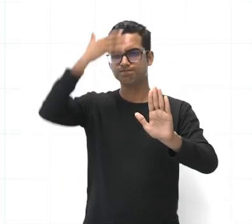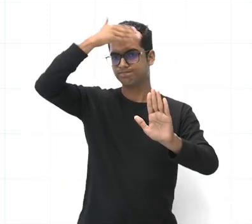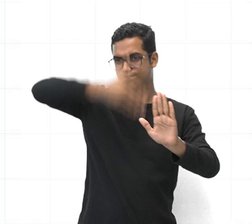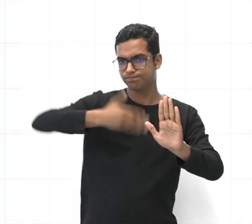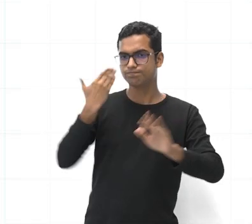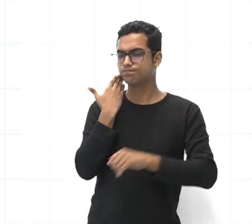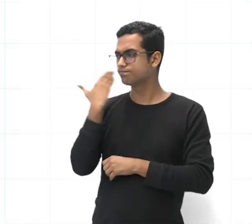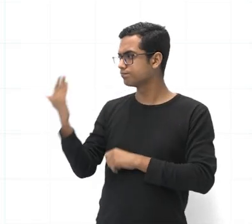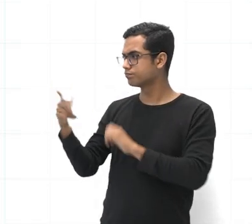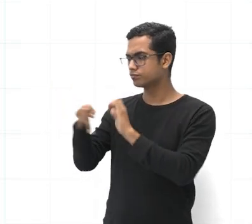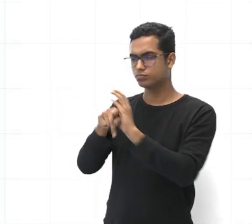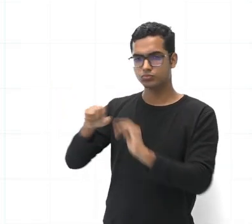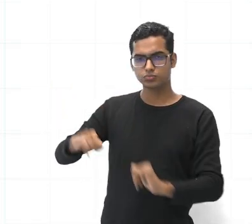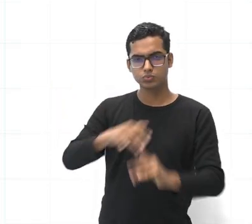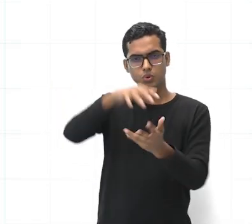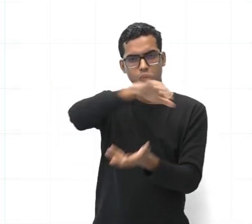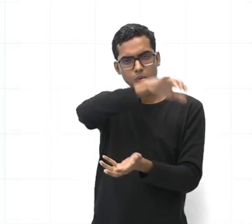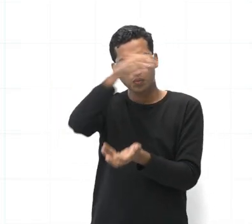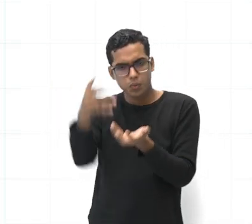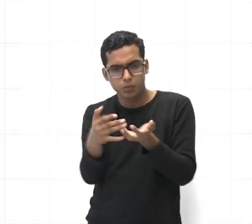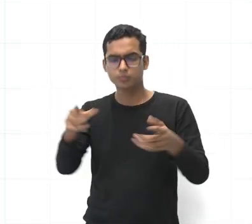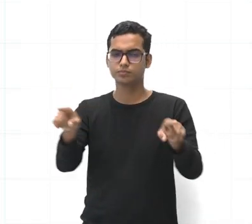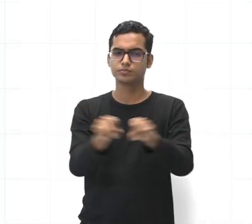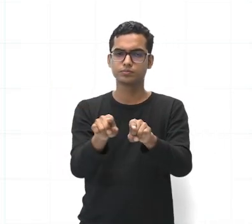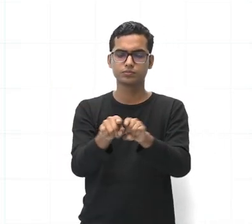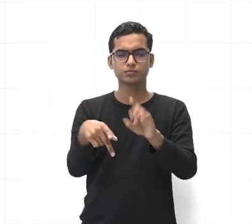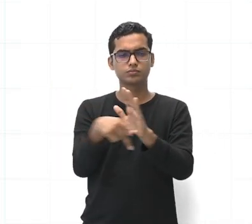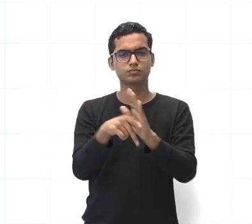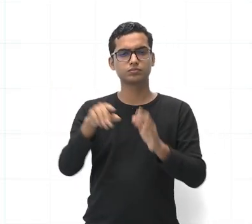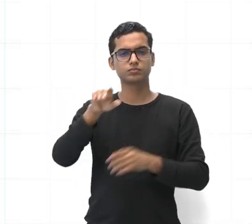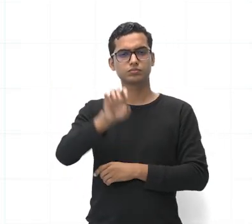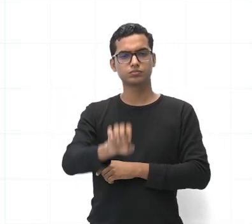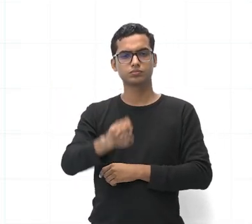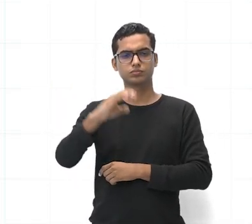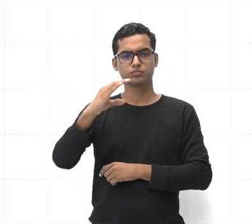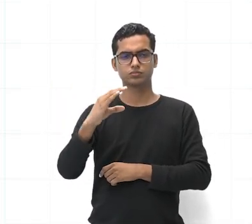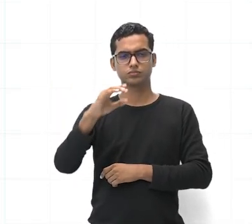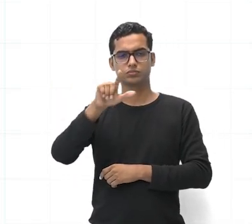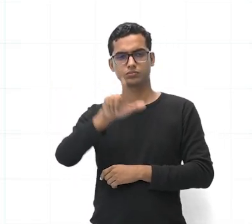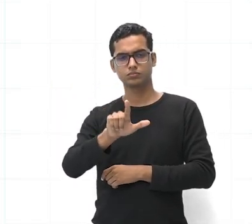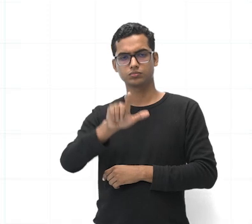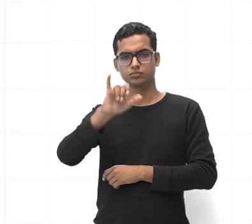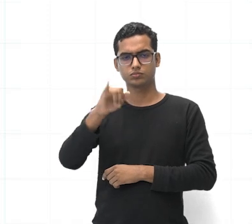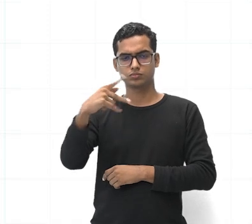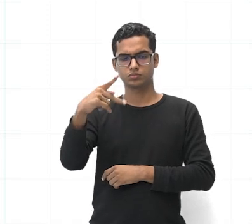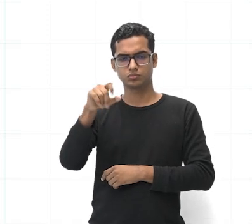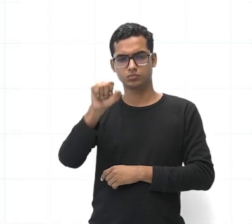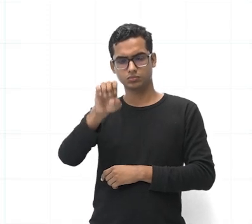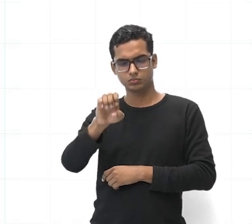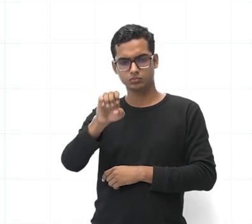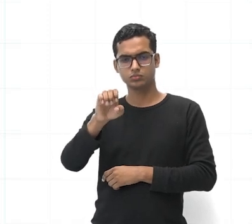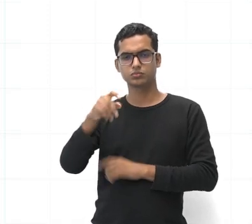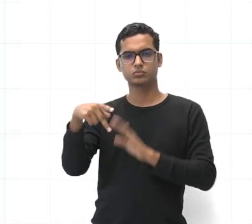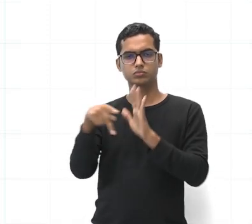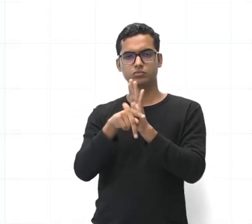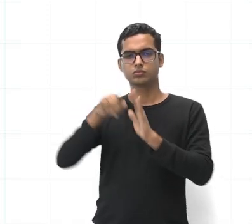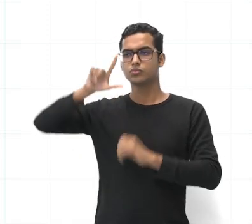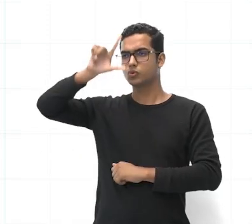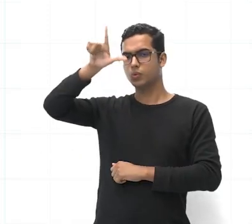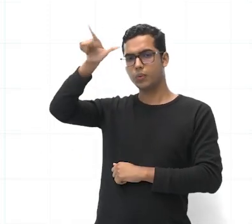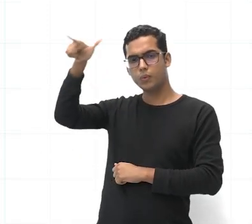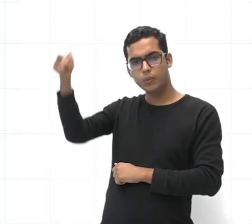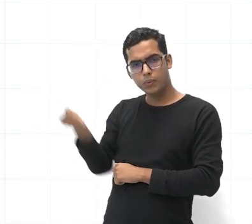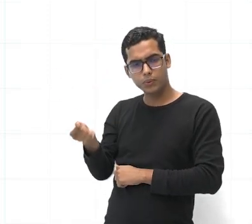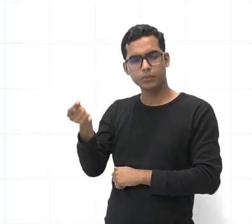da Terra, e também com os eclipses. Quando nós vemos um eclipse lunar, por